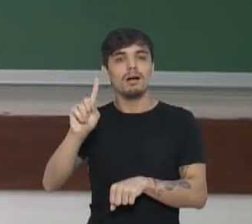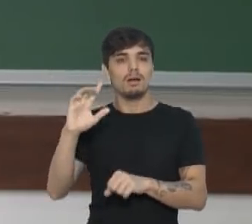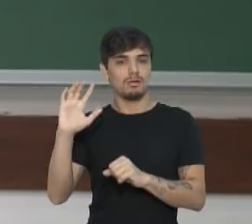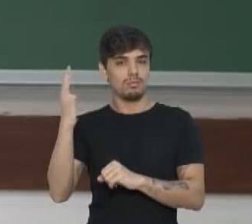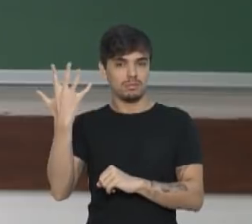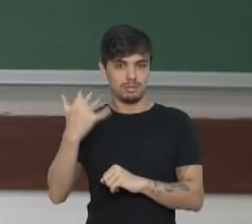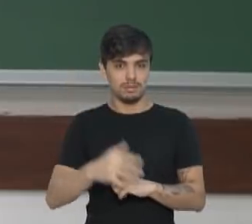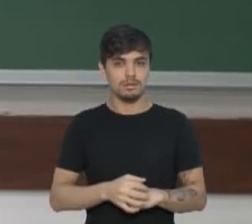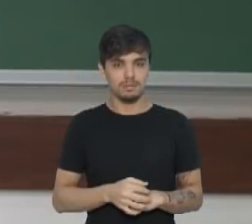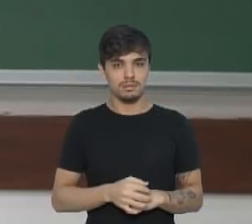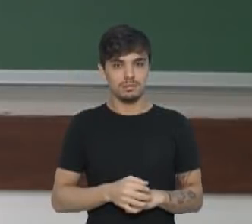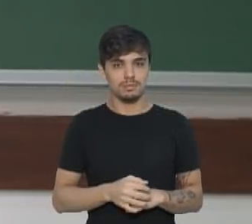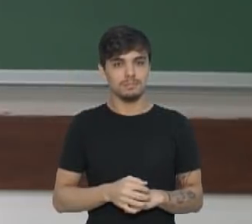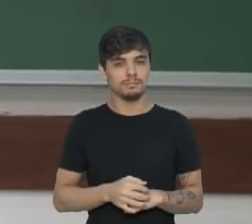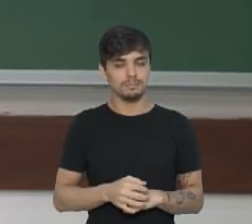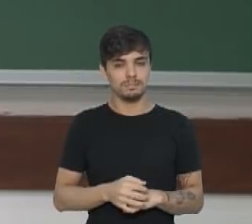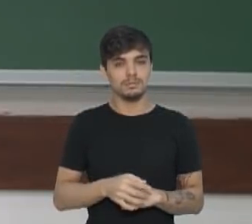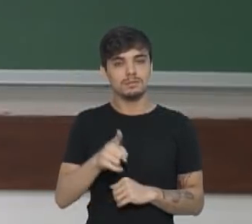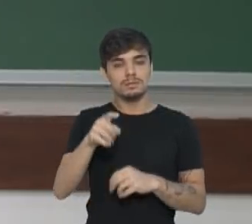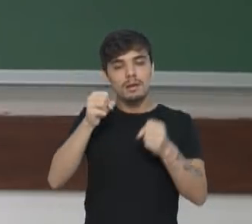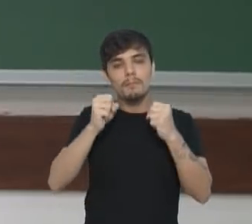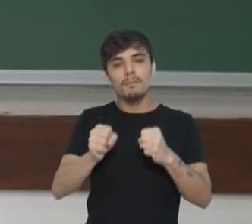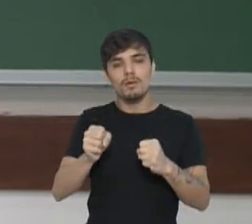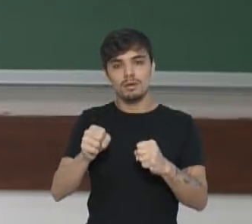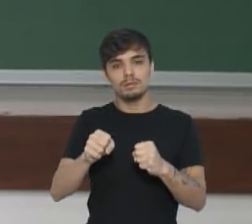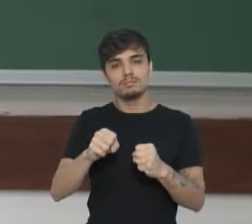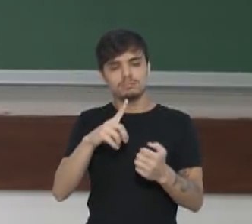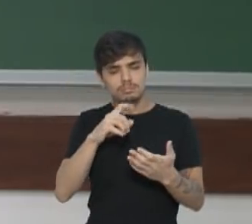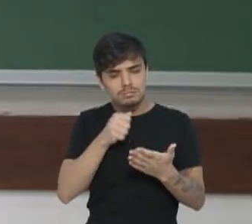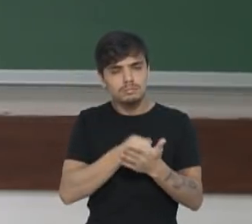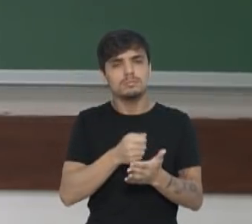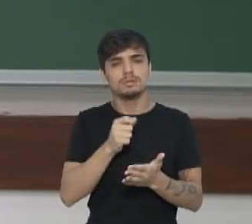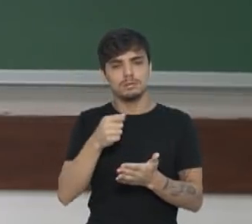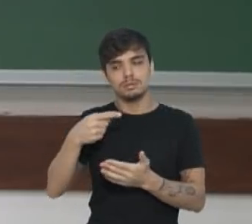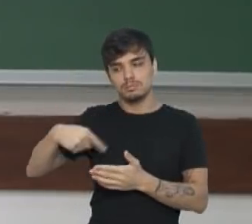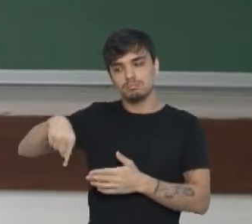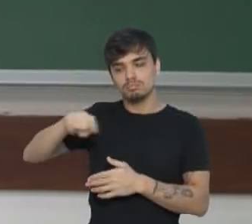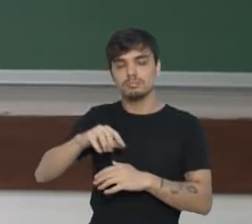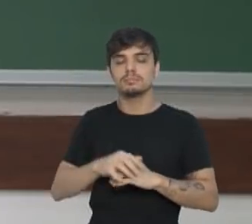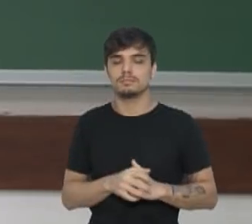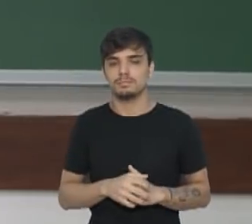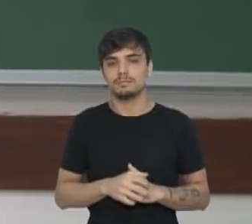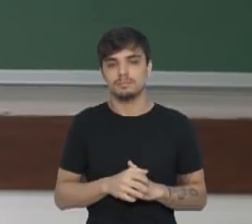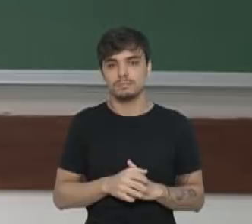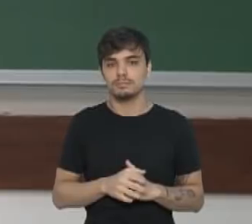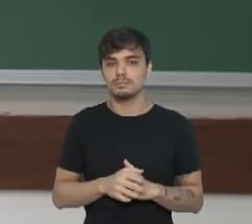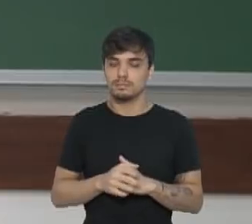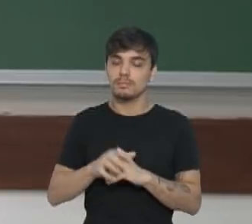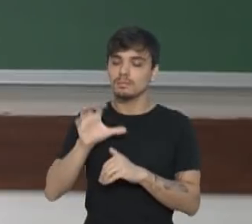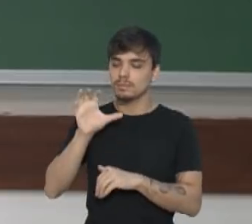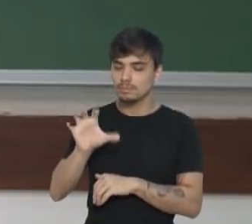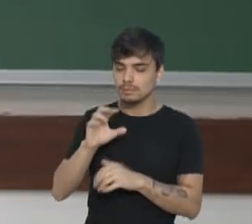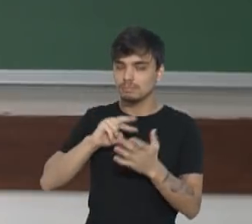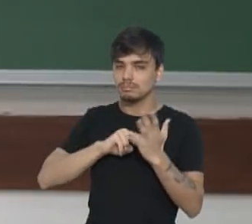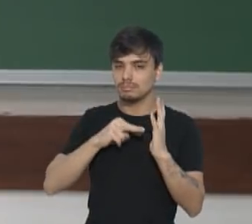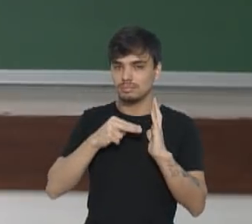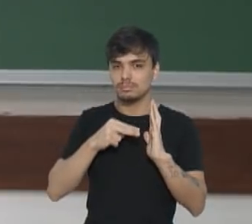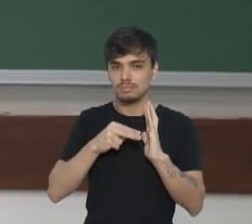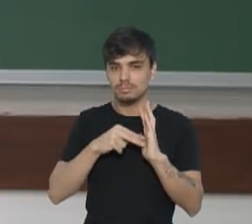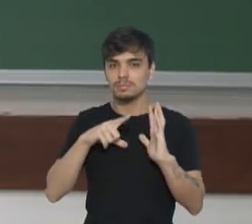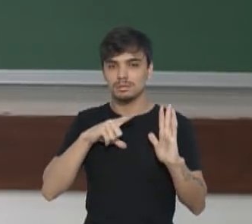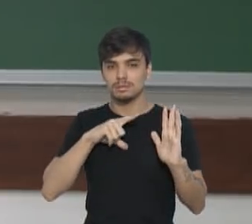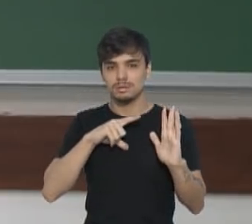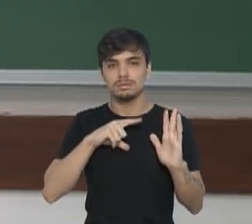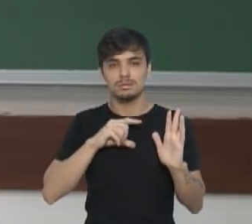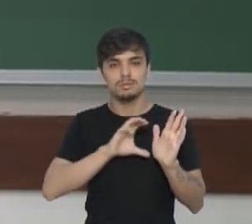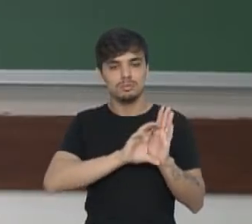ainda virão ainda, e você pode agora decidir por eles? Tá? É mais ou menos desse sentido que entra o conceito do eterno